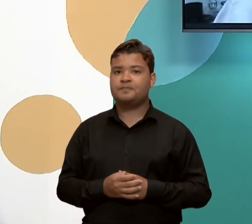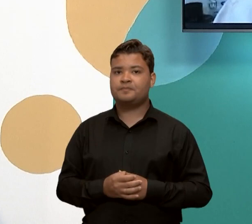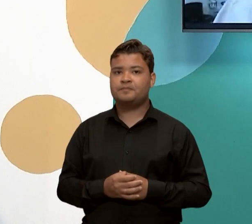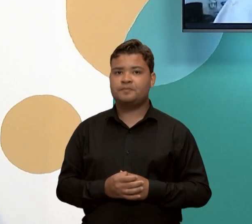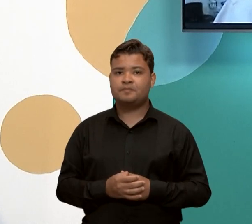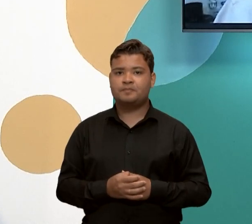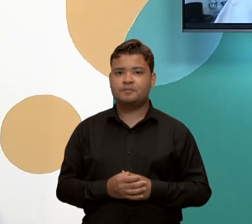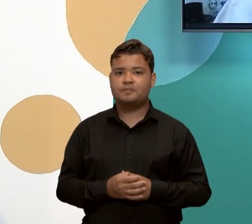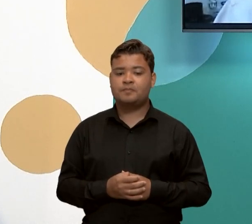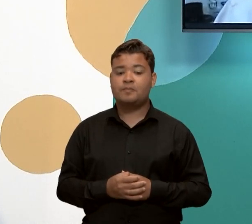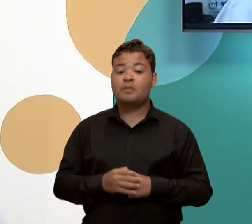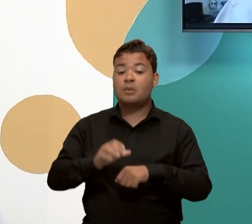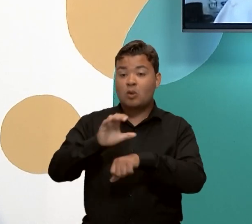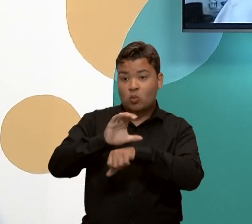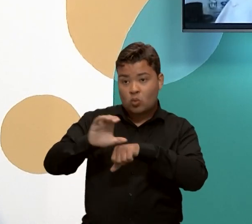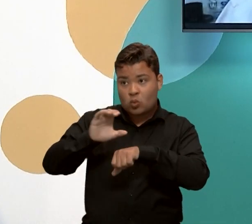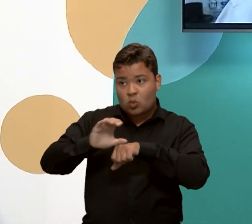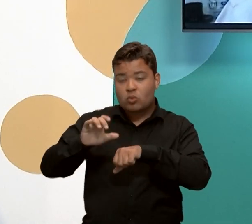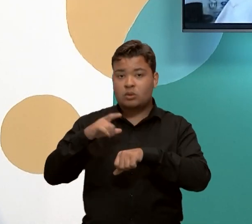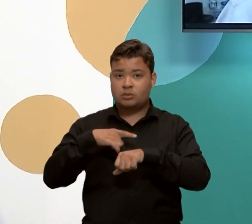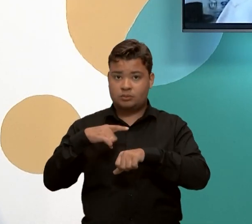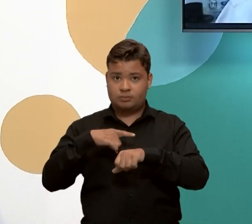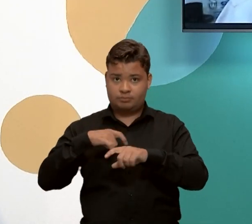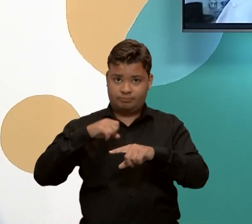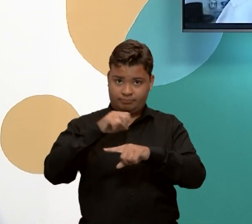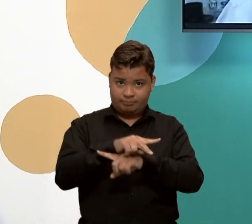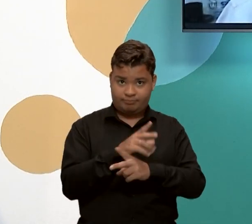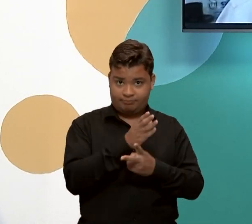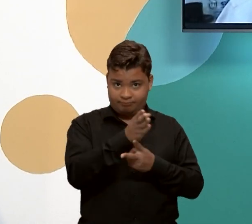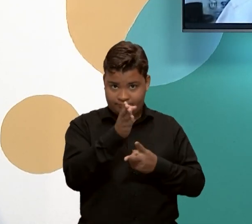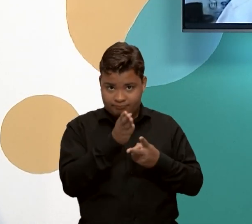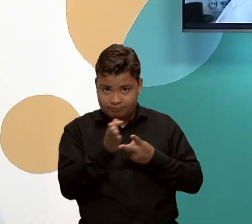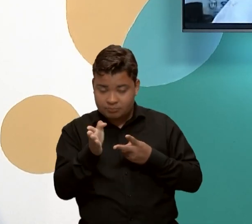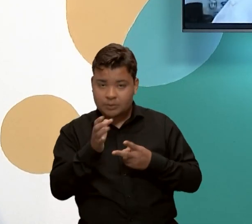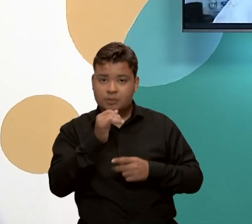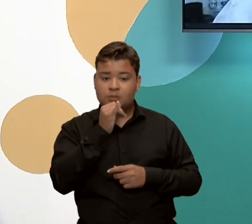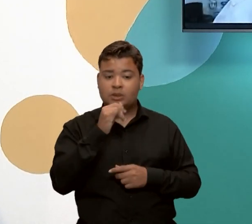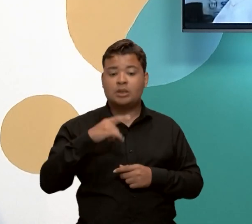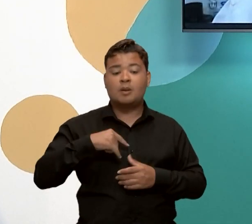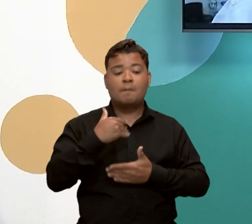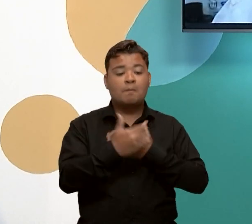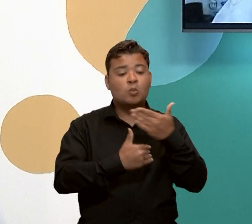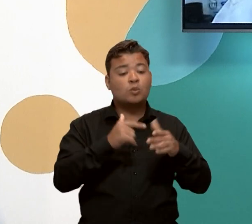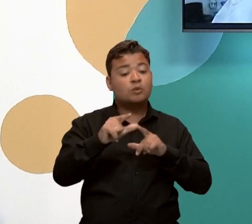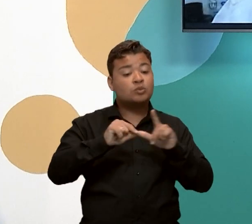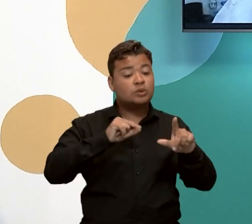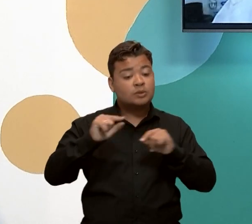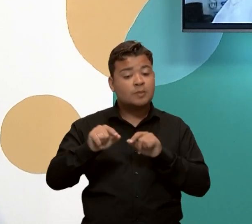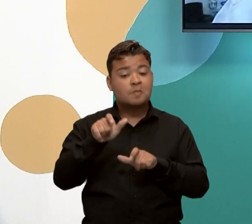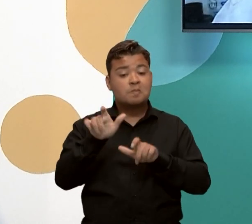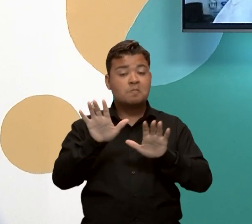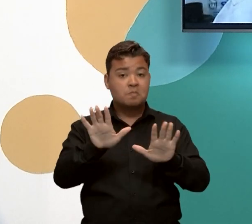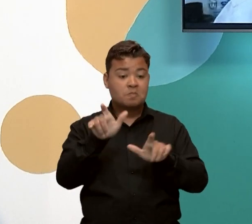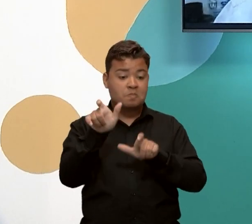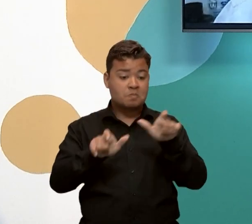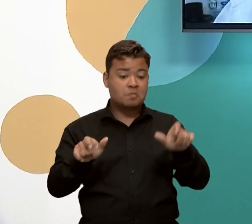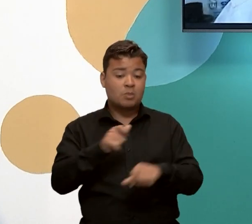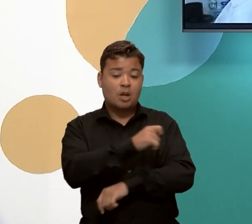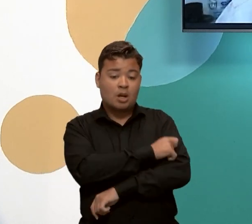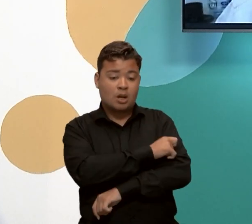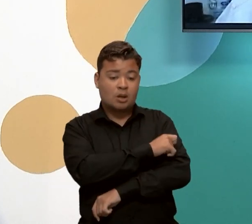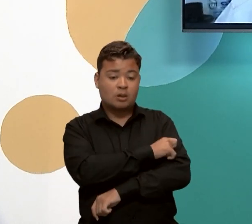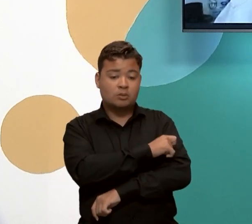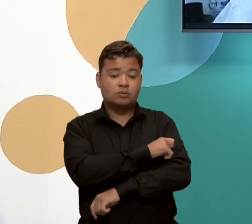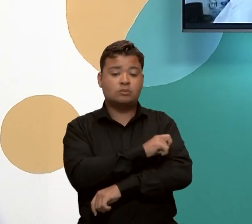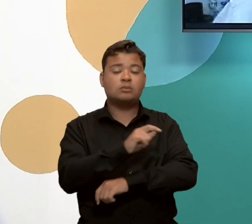que tem duas entradas, você faz o processo seletivo, mas os alunos ingressam no primeiro